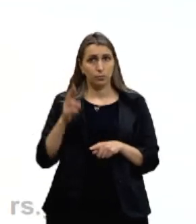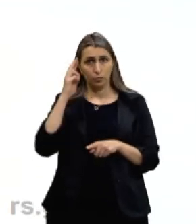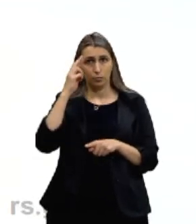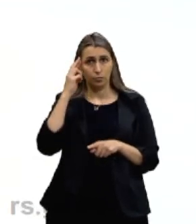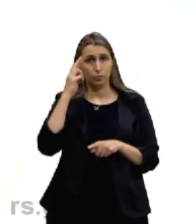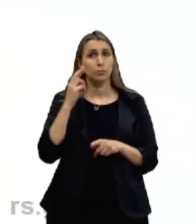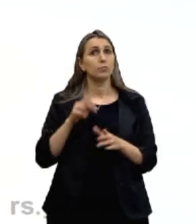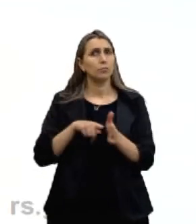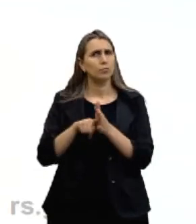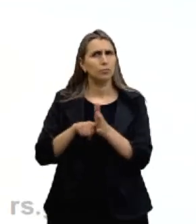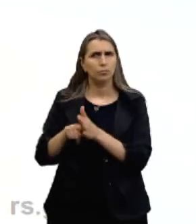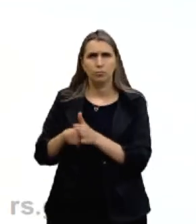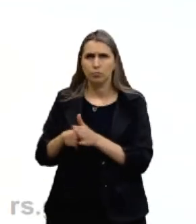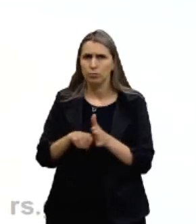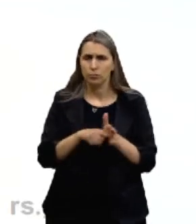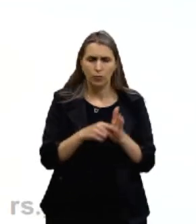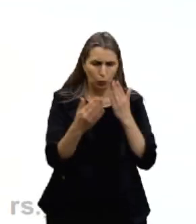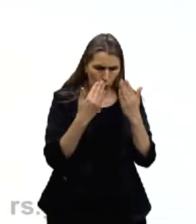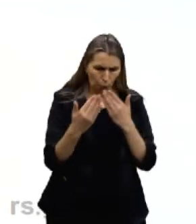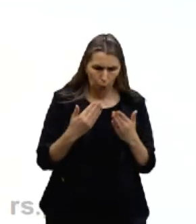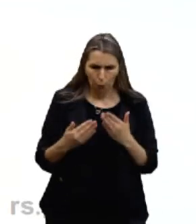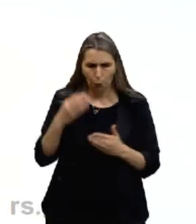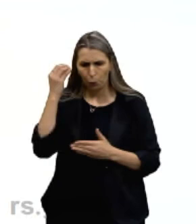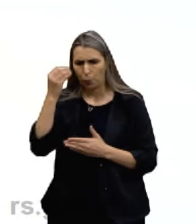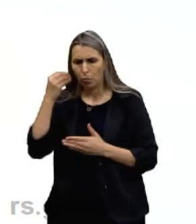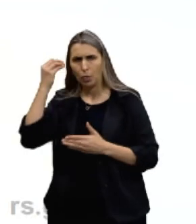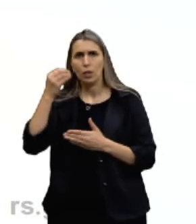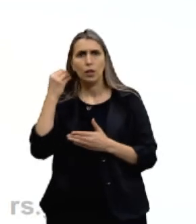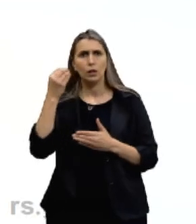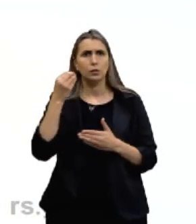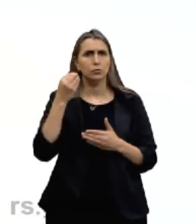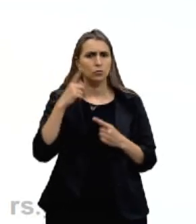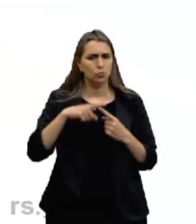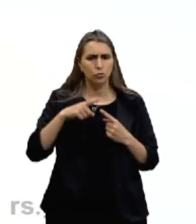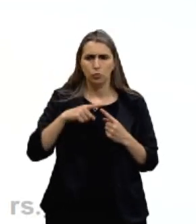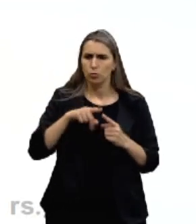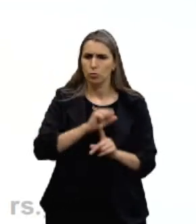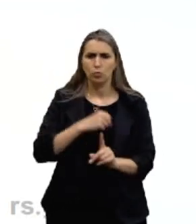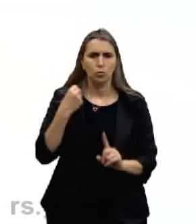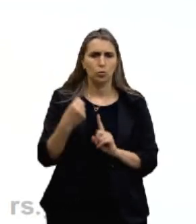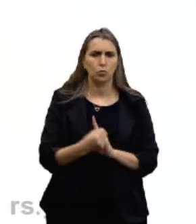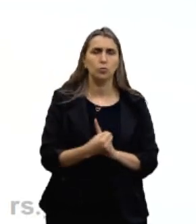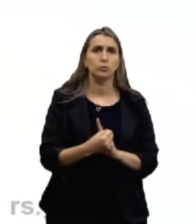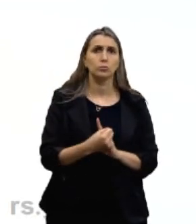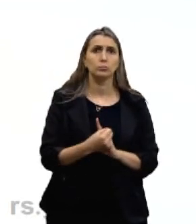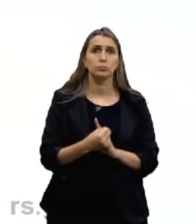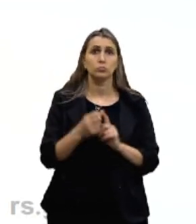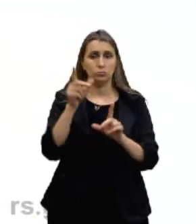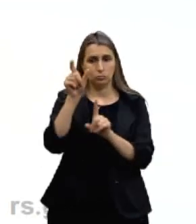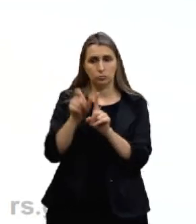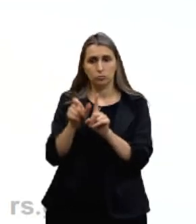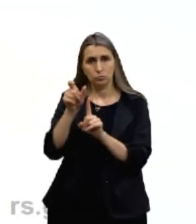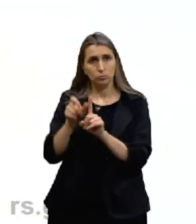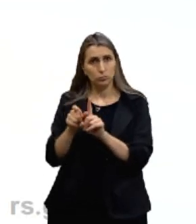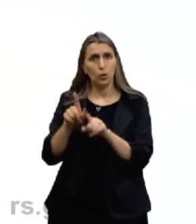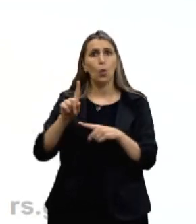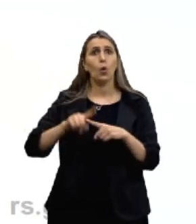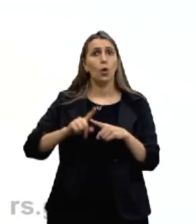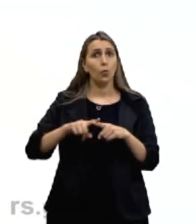uma investigação né uma análise psicológica e uma tipificação social desses personagens